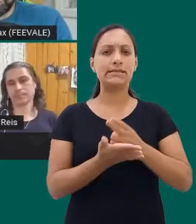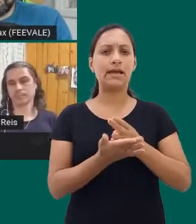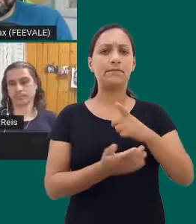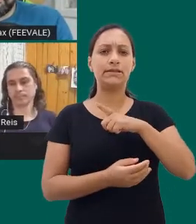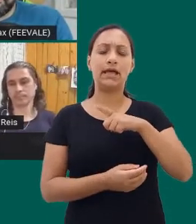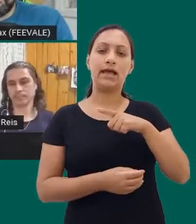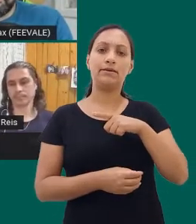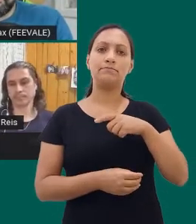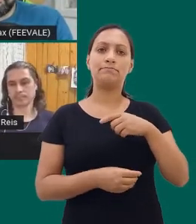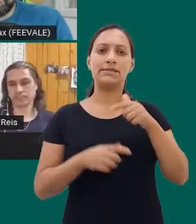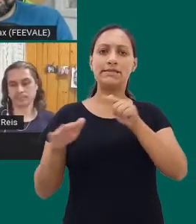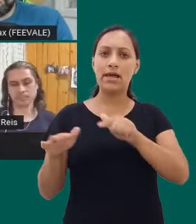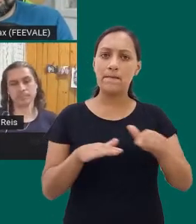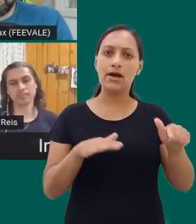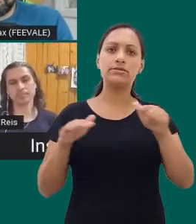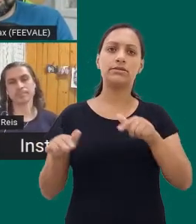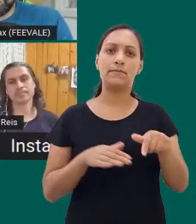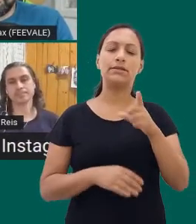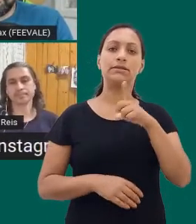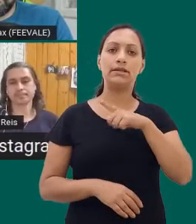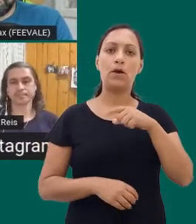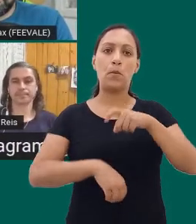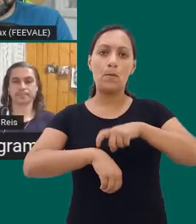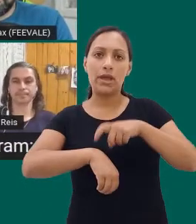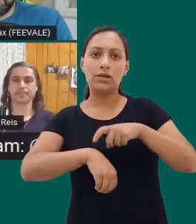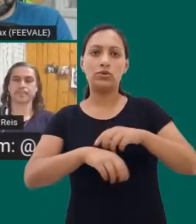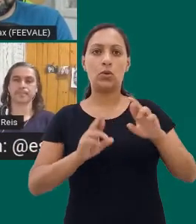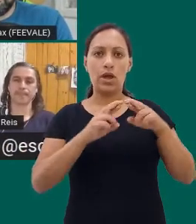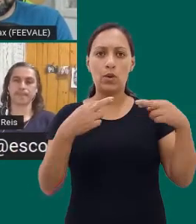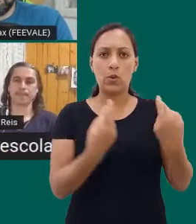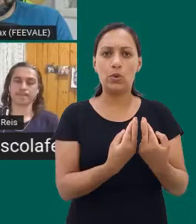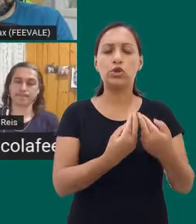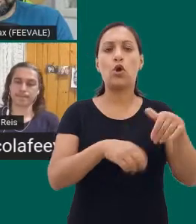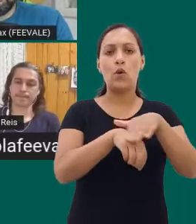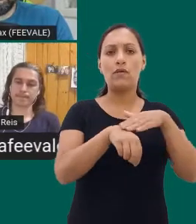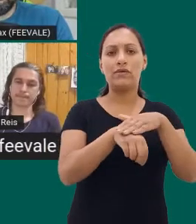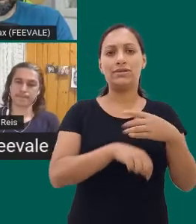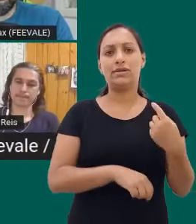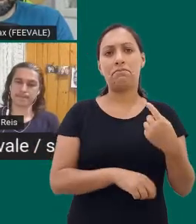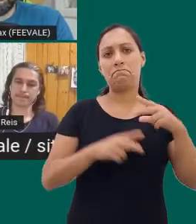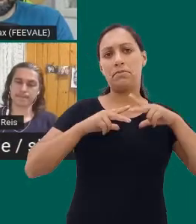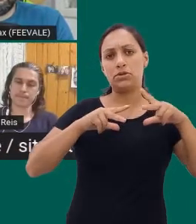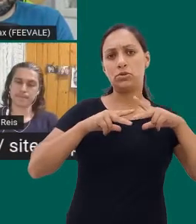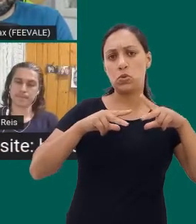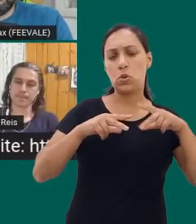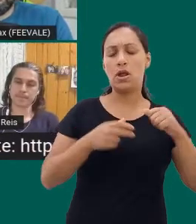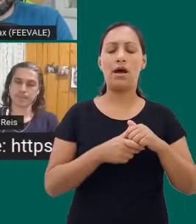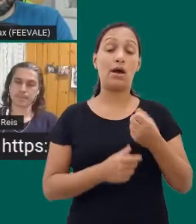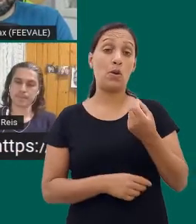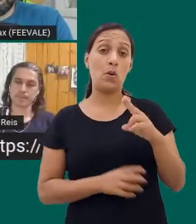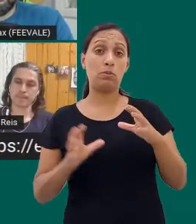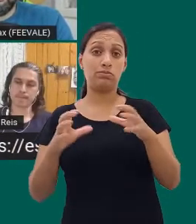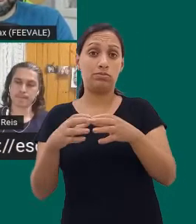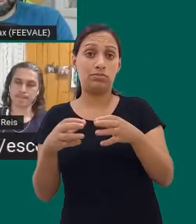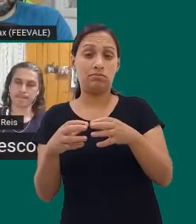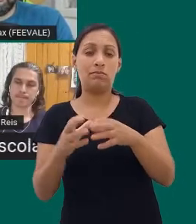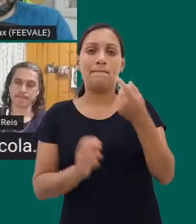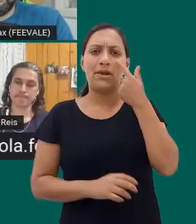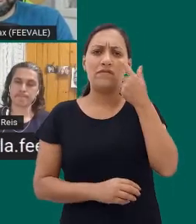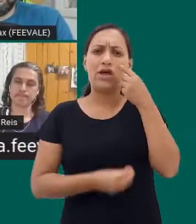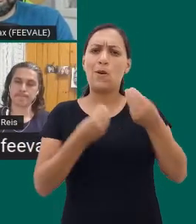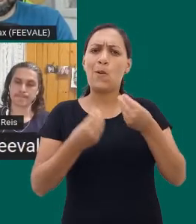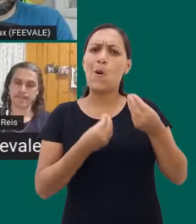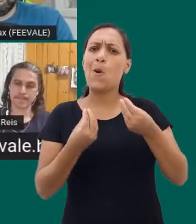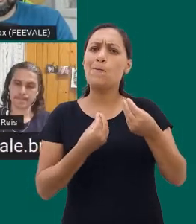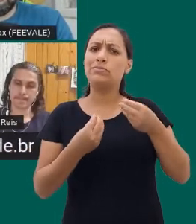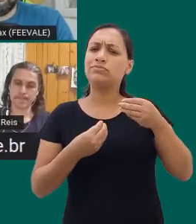toda semana, a gente reúne eles, a gente conversa às vezes de forma individual, às vezes a gente conversa de forma coletiva para ver como que está fluindo,